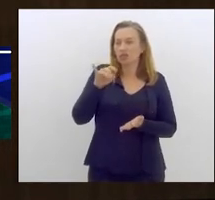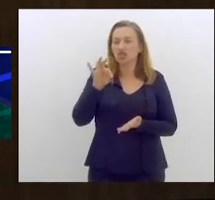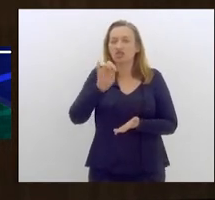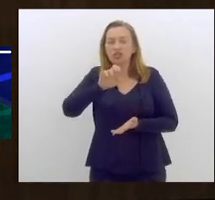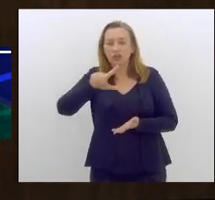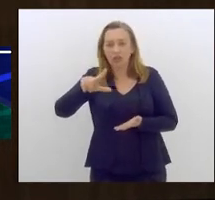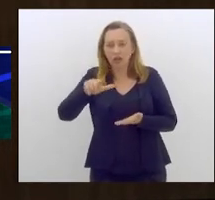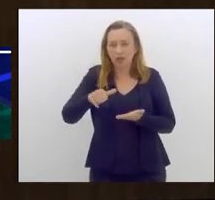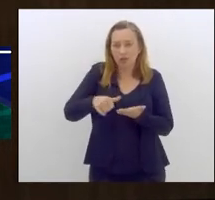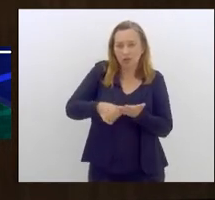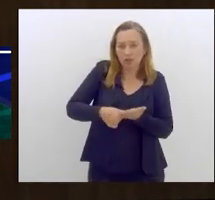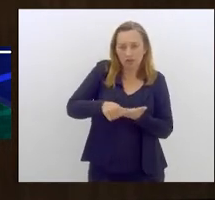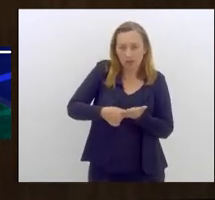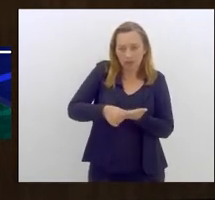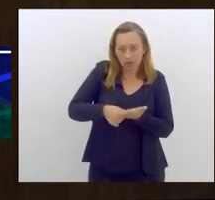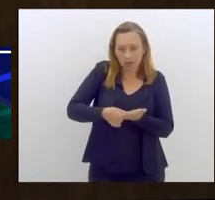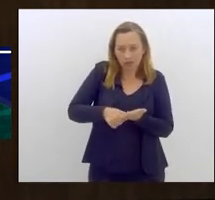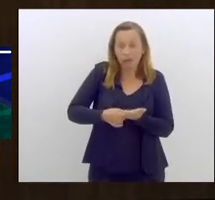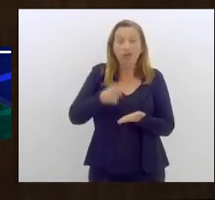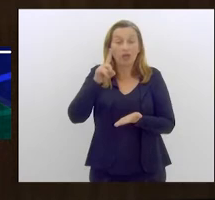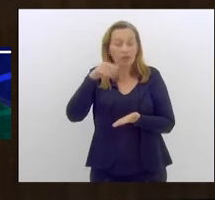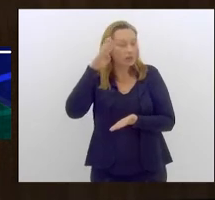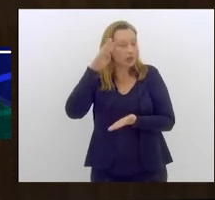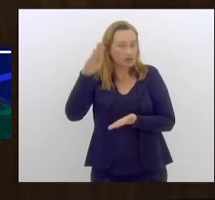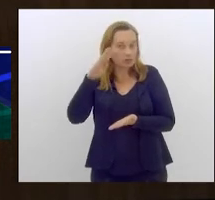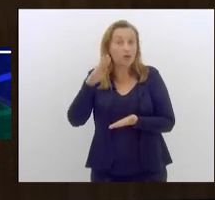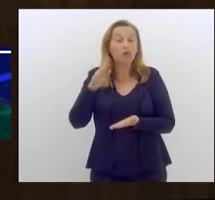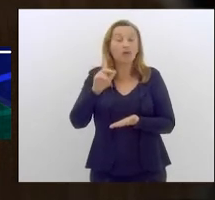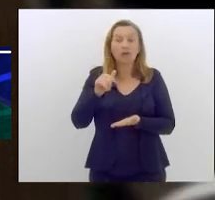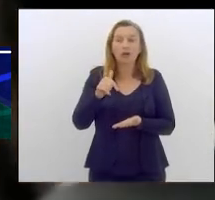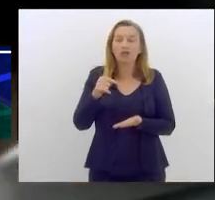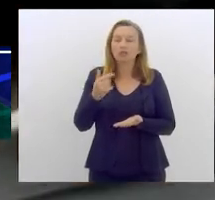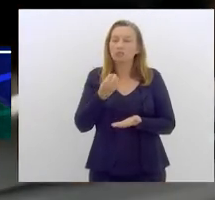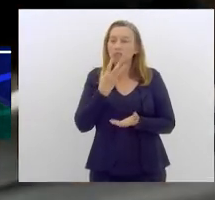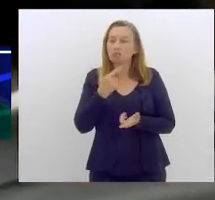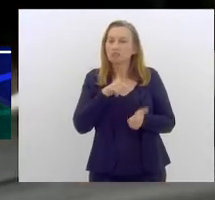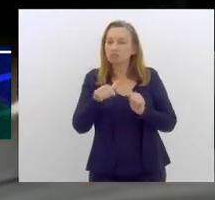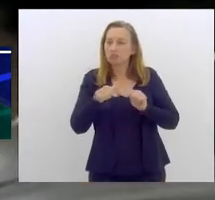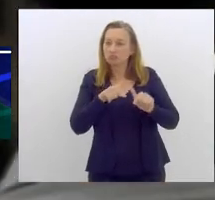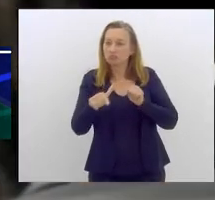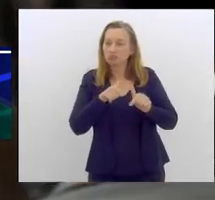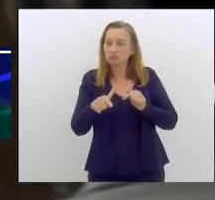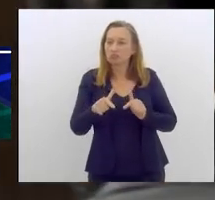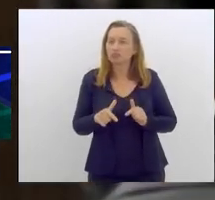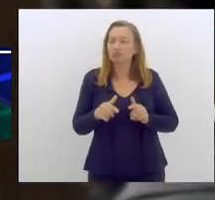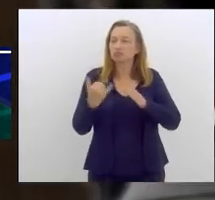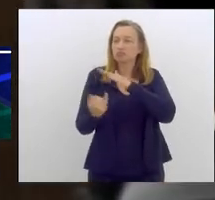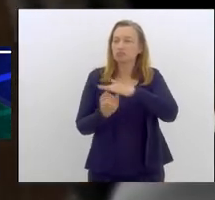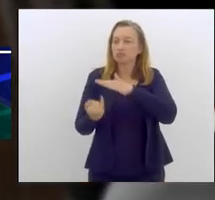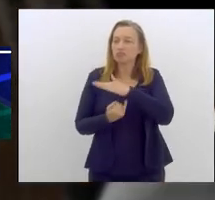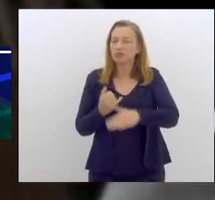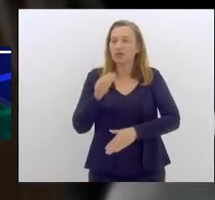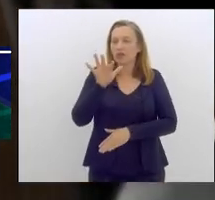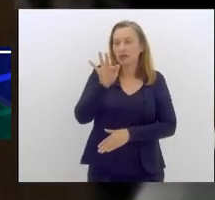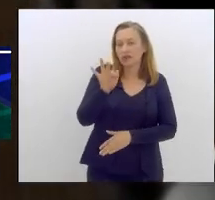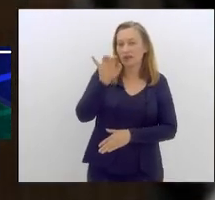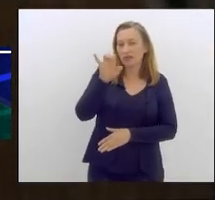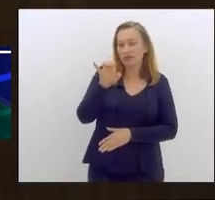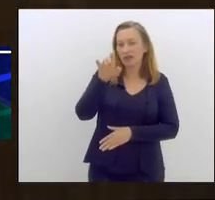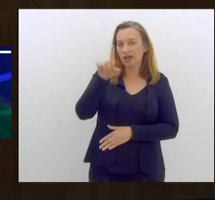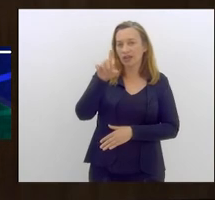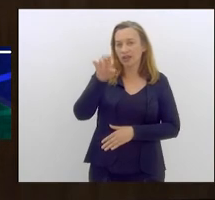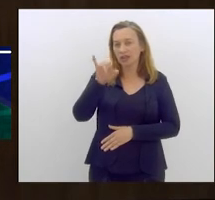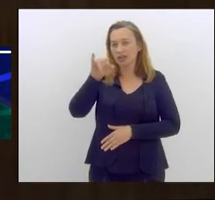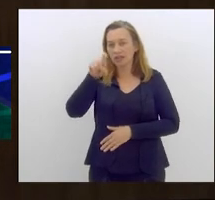identificação datiloscópica. Isso é fundamental, é um excelente trabalho feito pelo Instituto Félix Pacheco, e